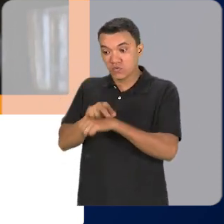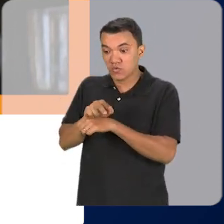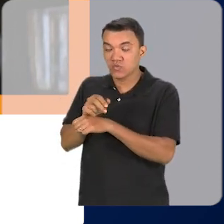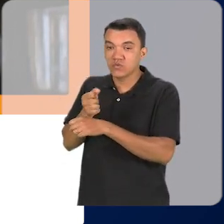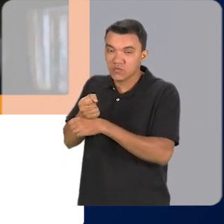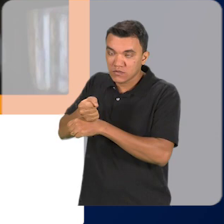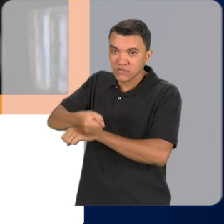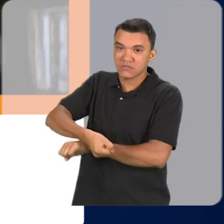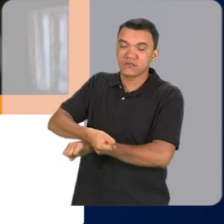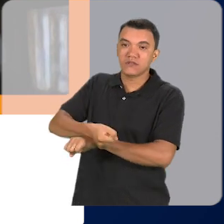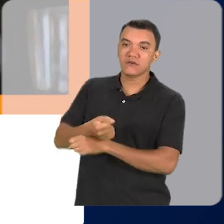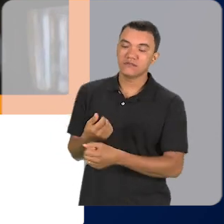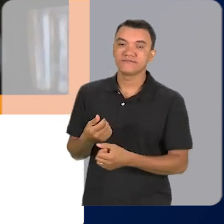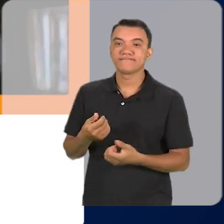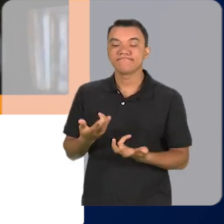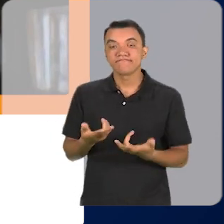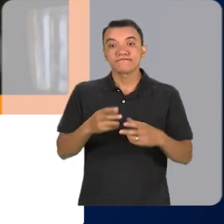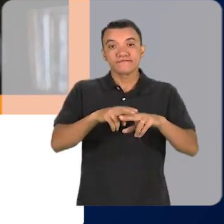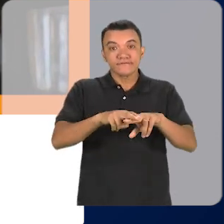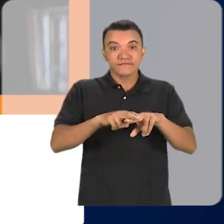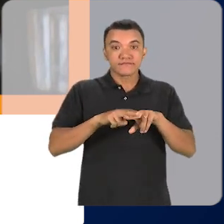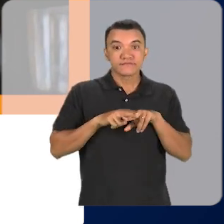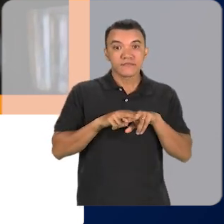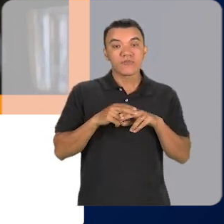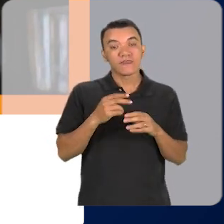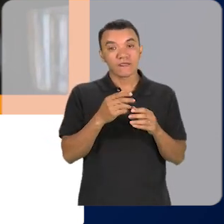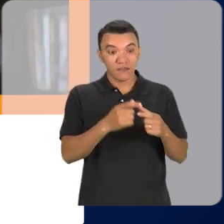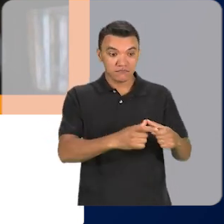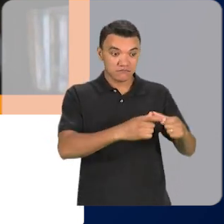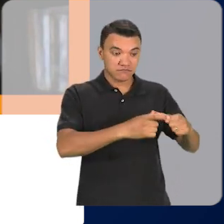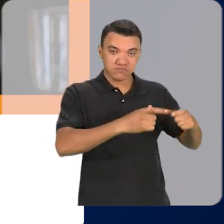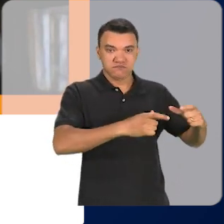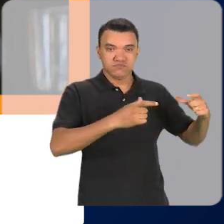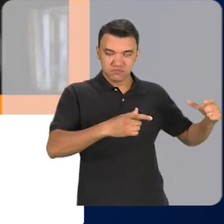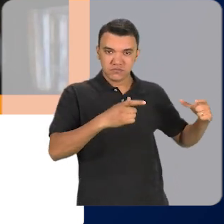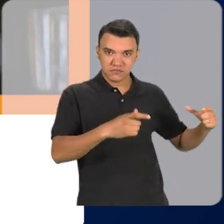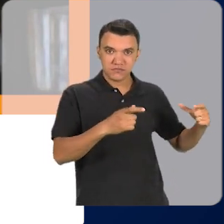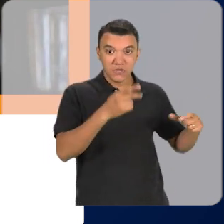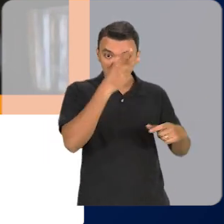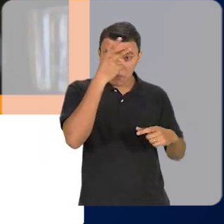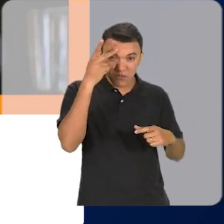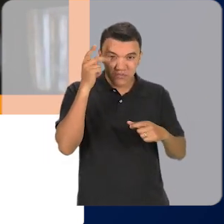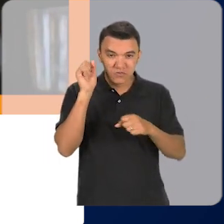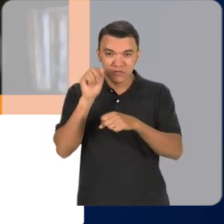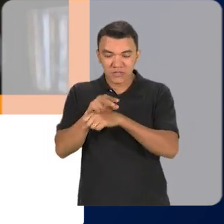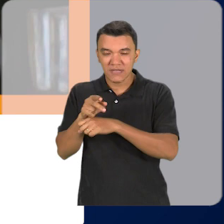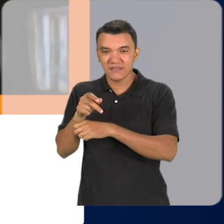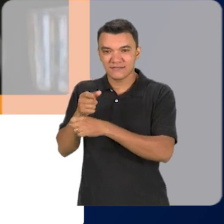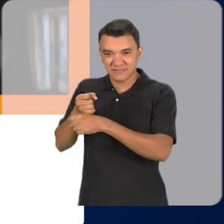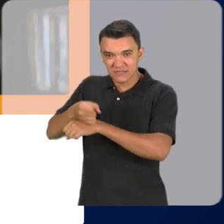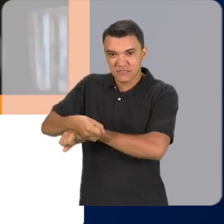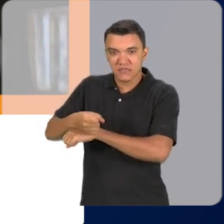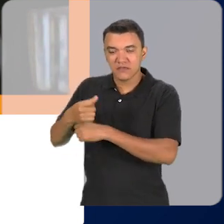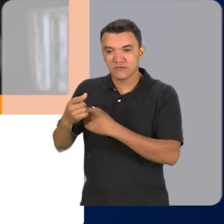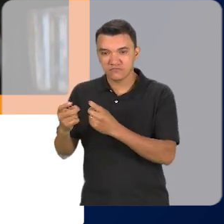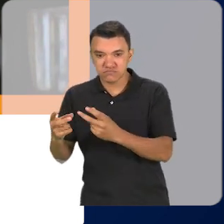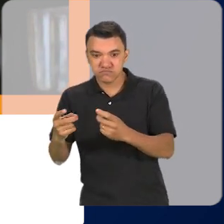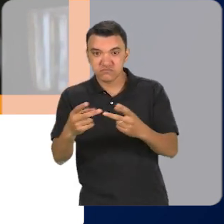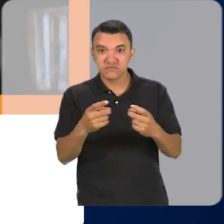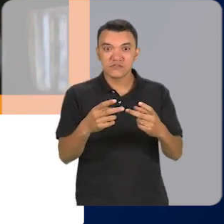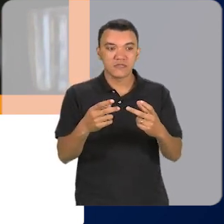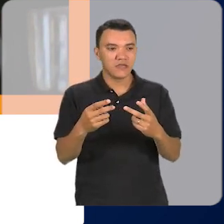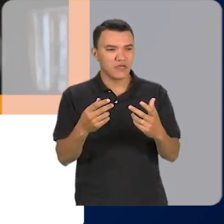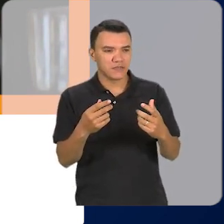sociais, né, e, portanto, quanto mais número, né, de pessoas lá no ganho, obviamente tem uma